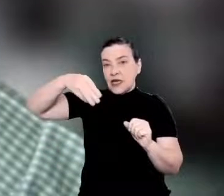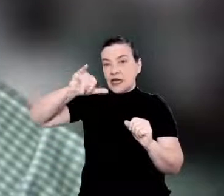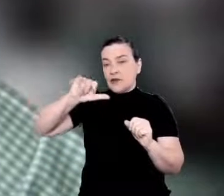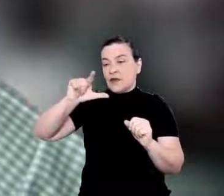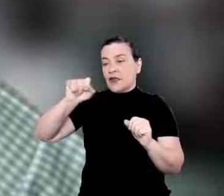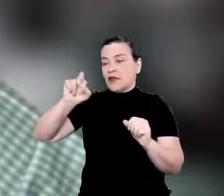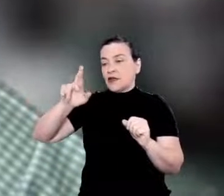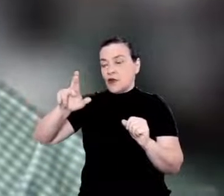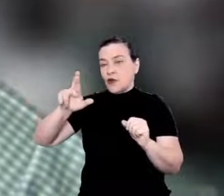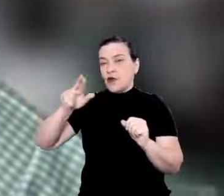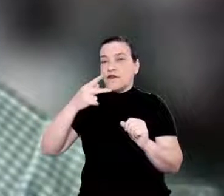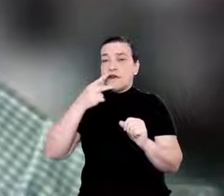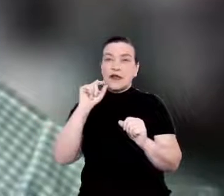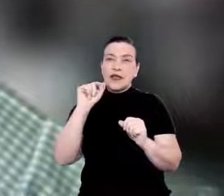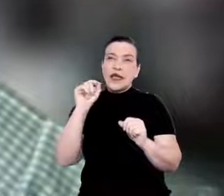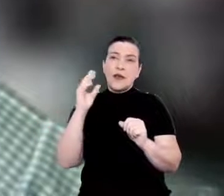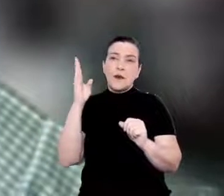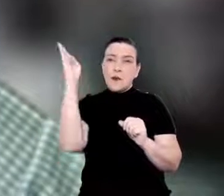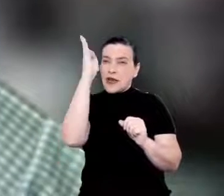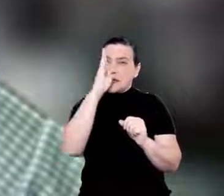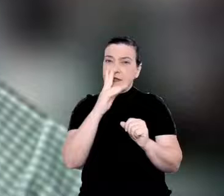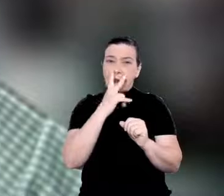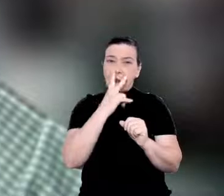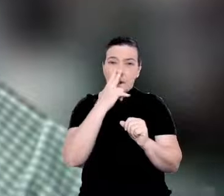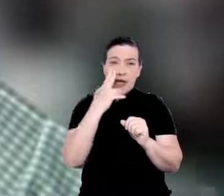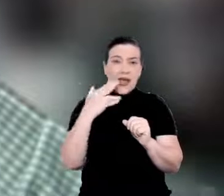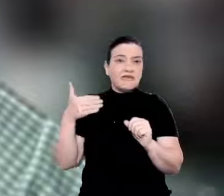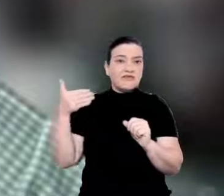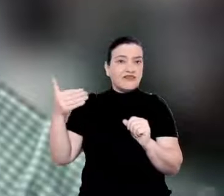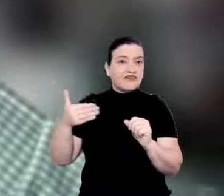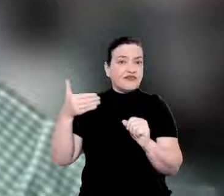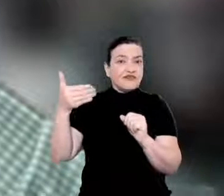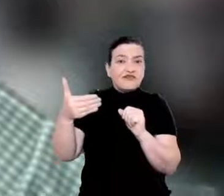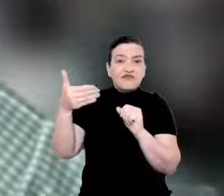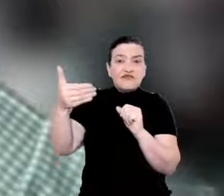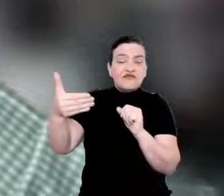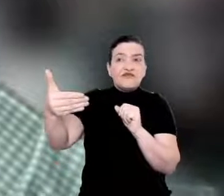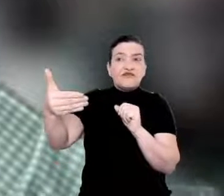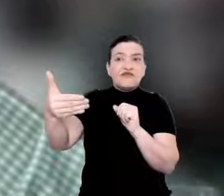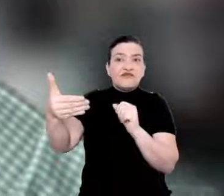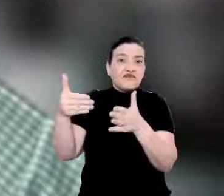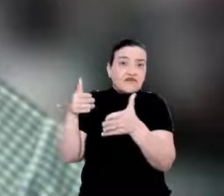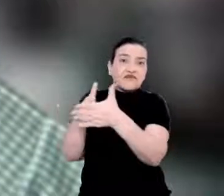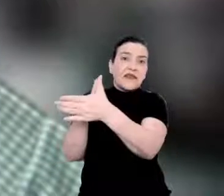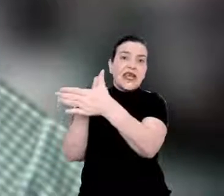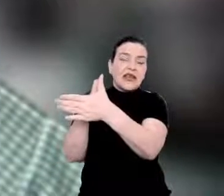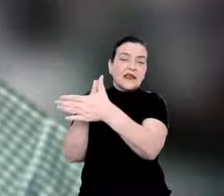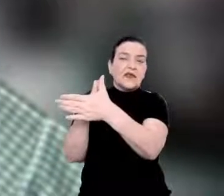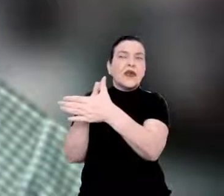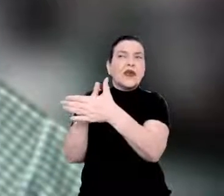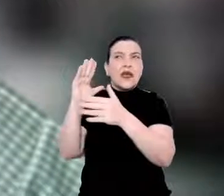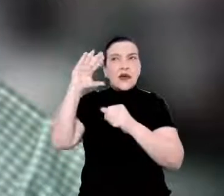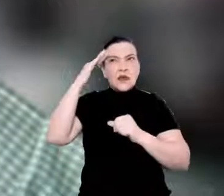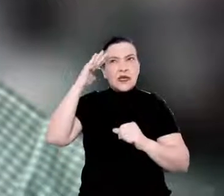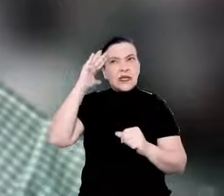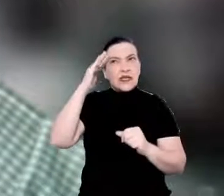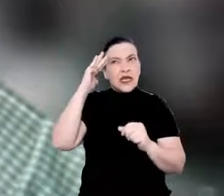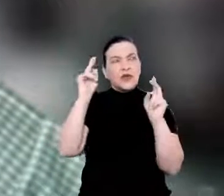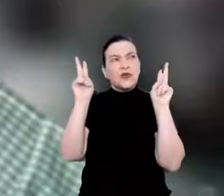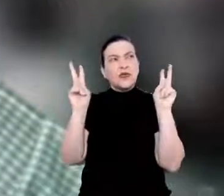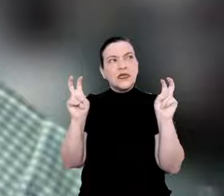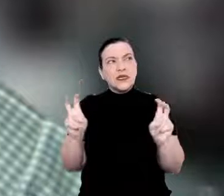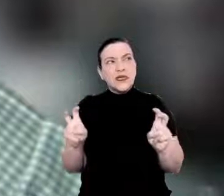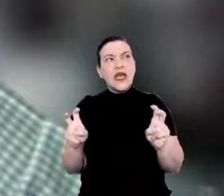frente. Refletindo sobre isso, eu penso que o entendimento desses fatos talvez escape à saúde,